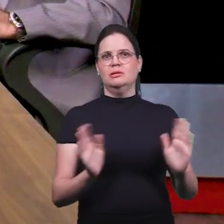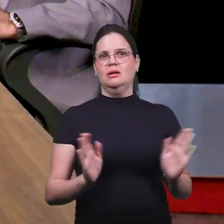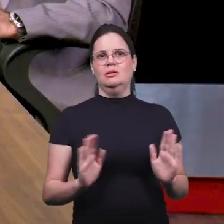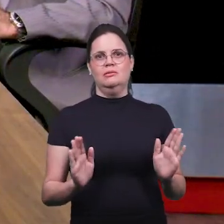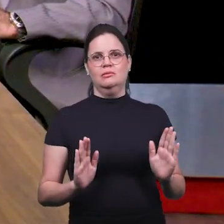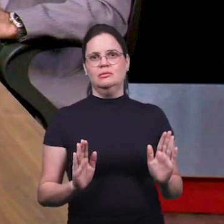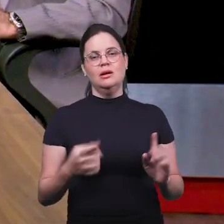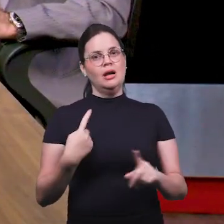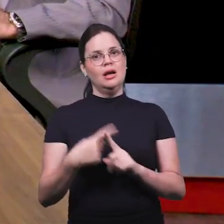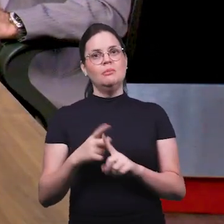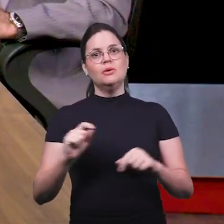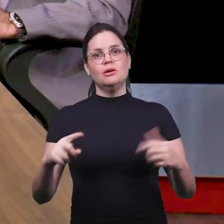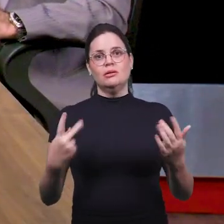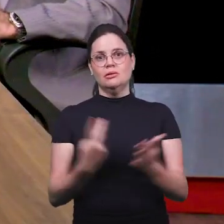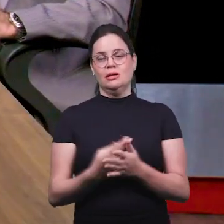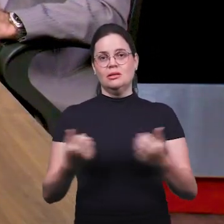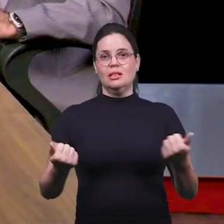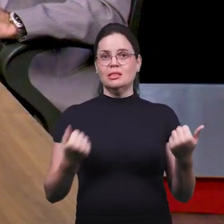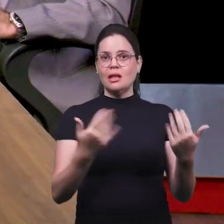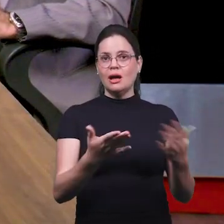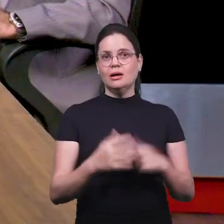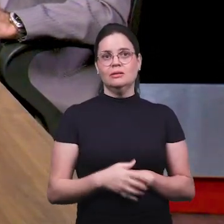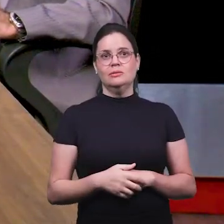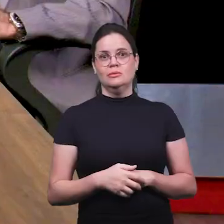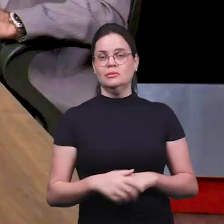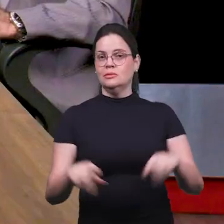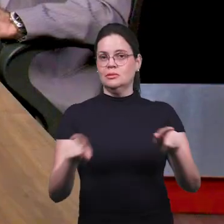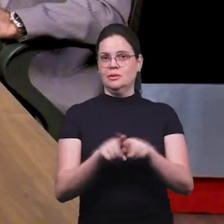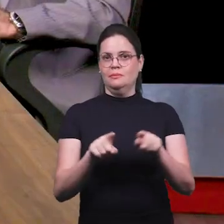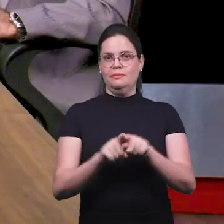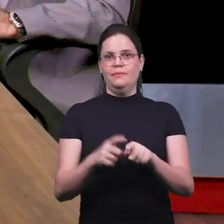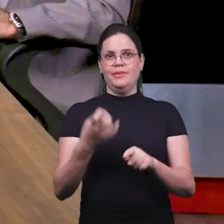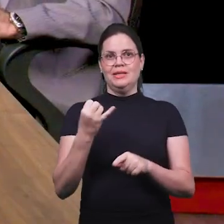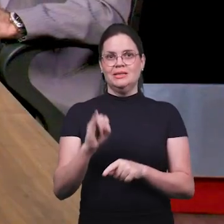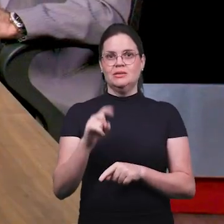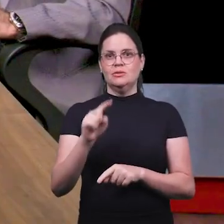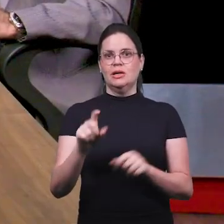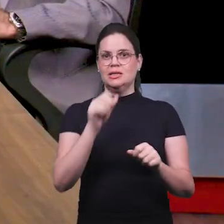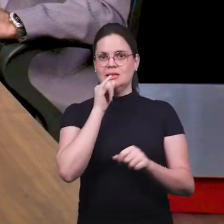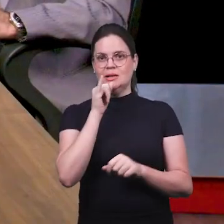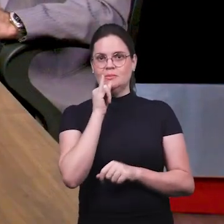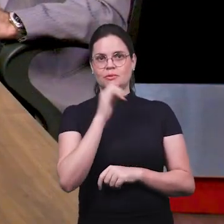frutos. Sim. Mas é uma concepção tradicional, inclusive, de que você é salva